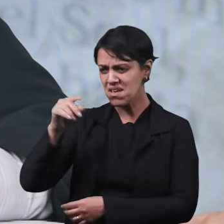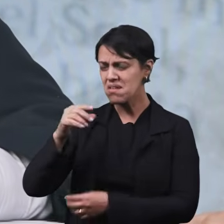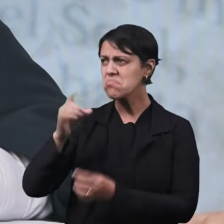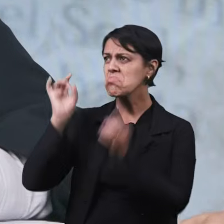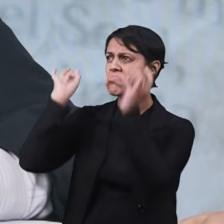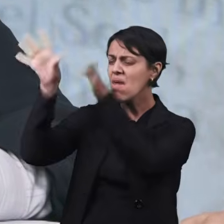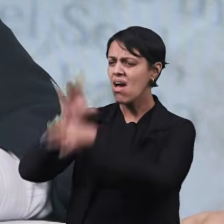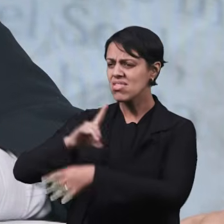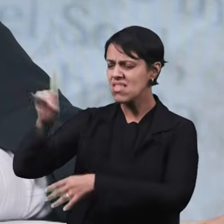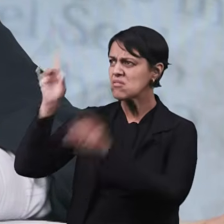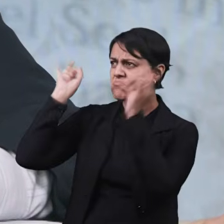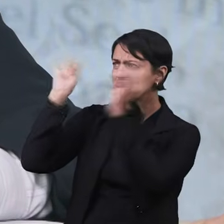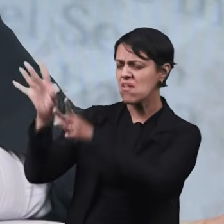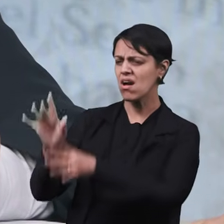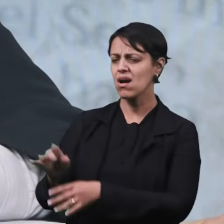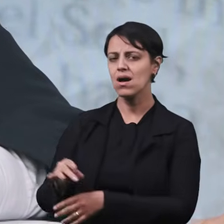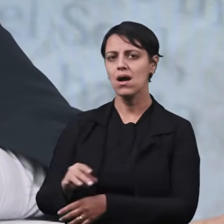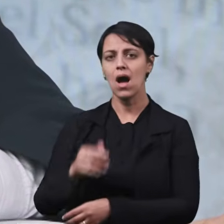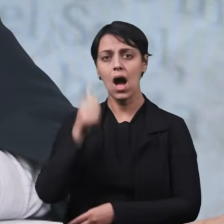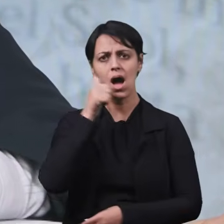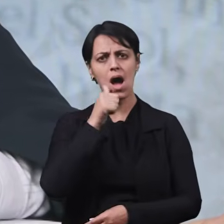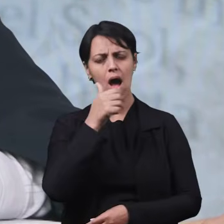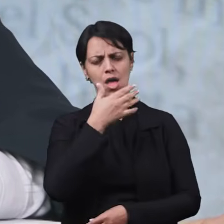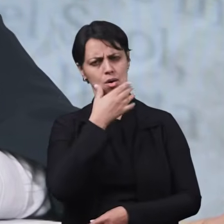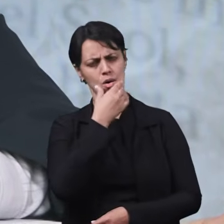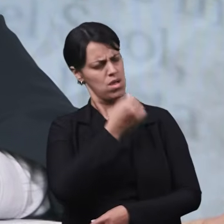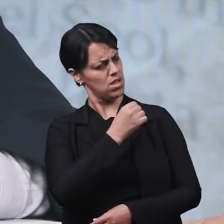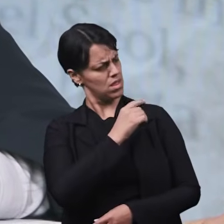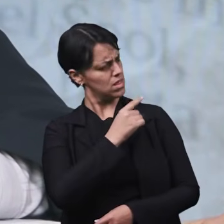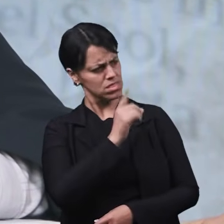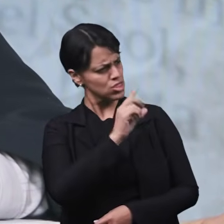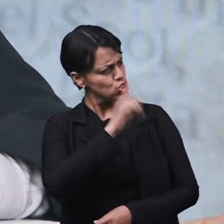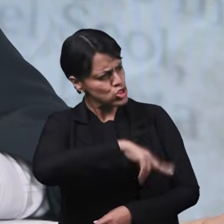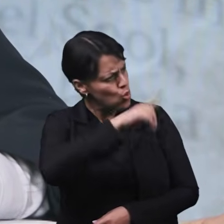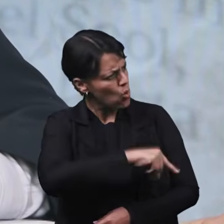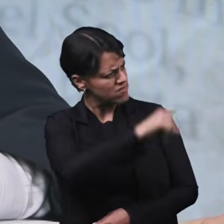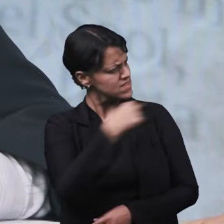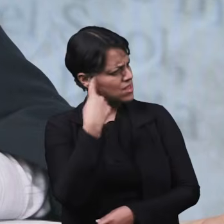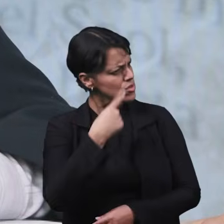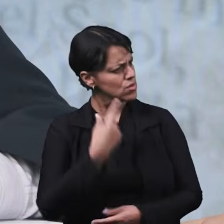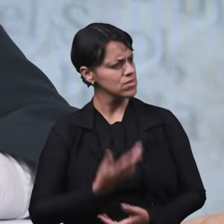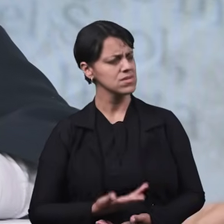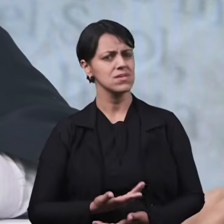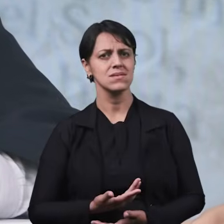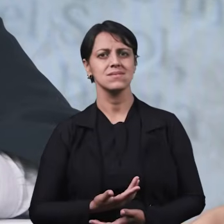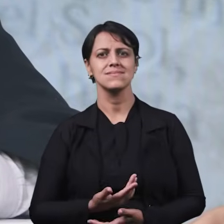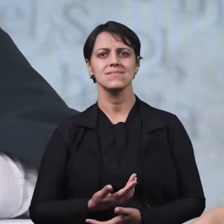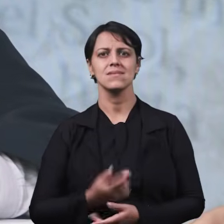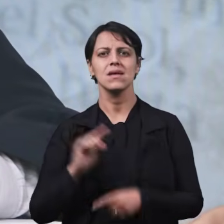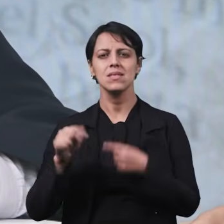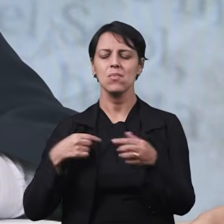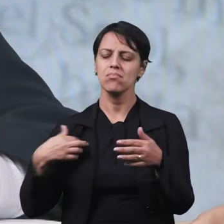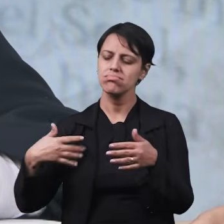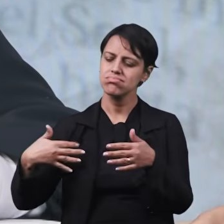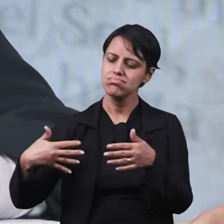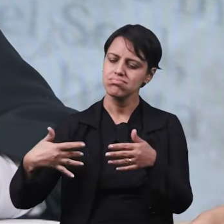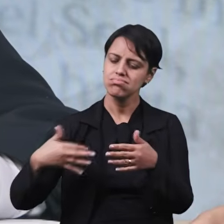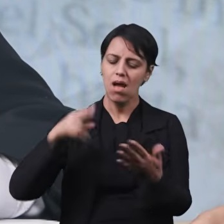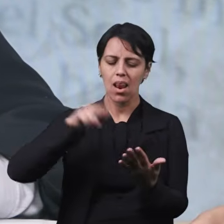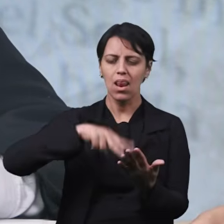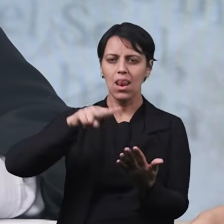Deus, ele fala: de forma alguma, você está louca. E quando você vai ver lá no final, por causa da postura